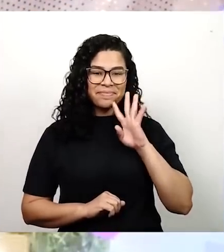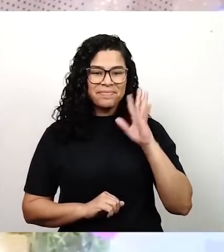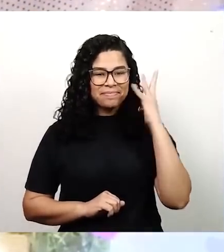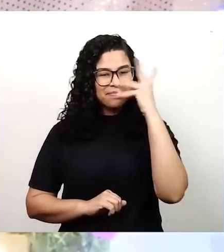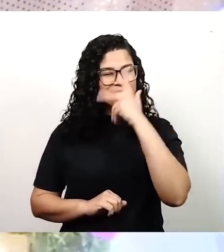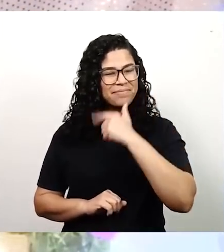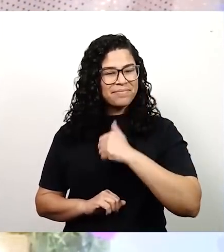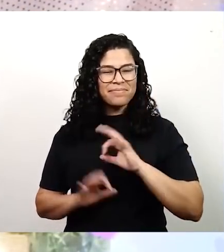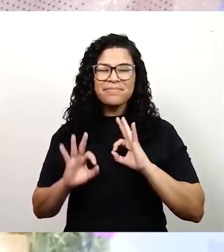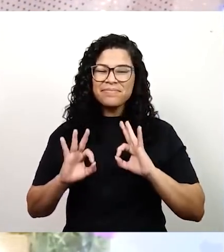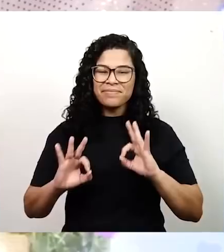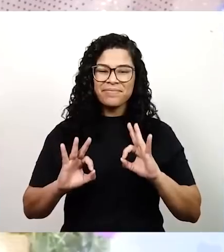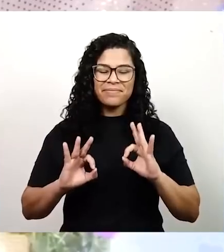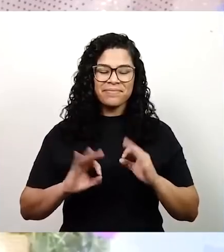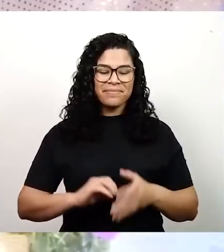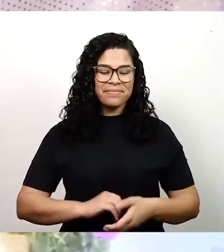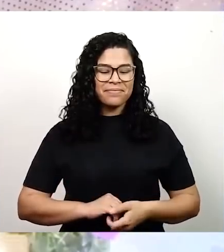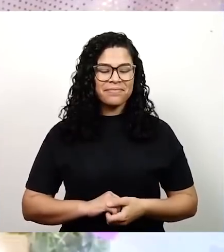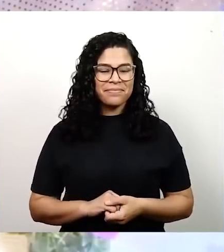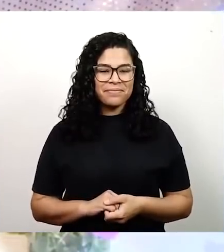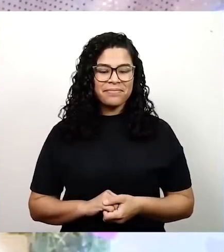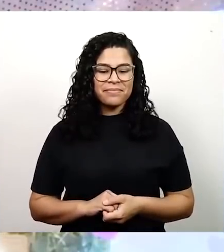Vejam que legal.